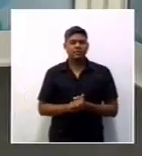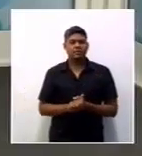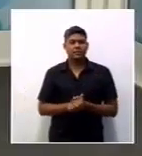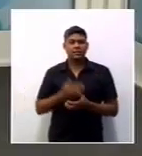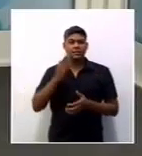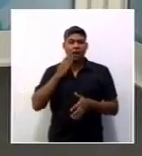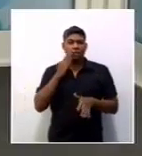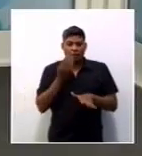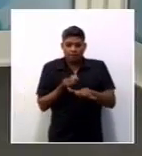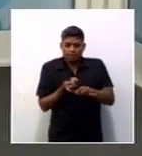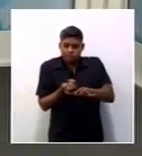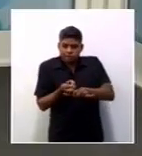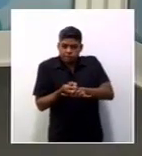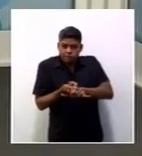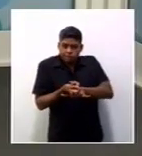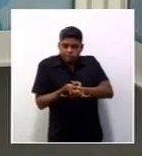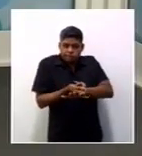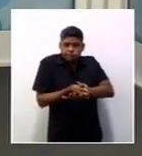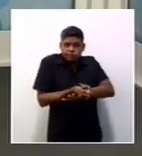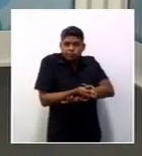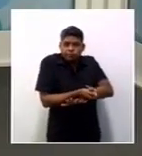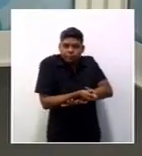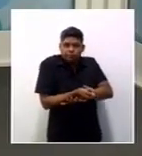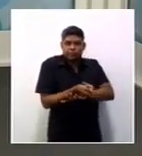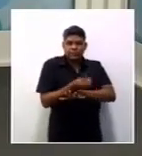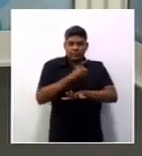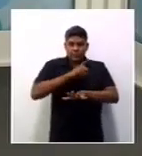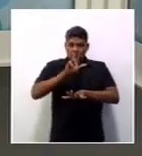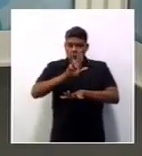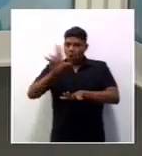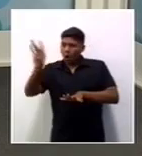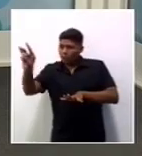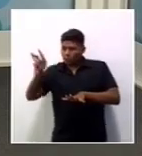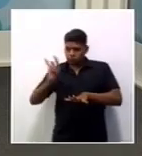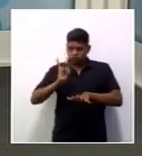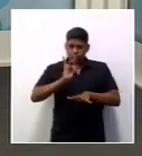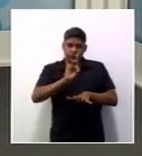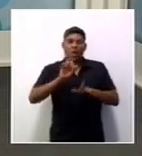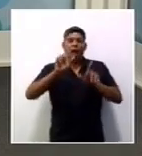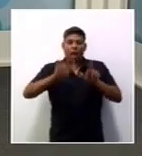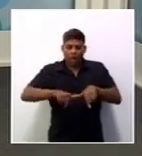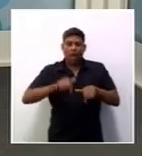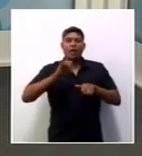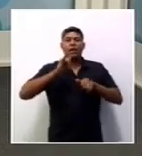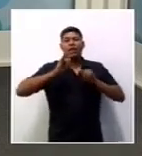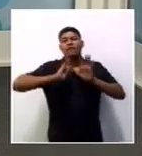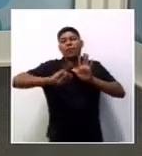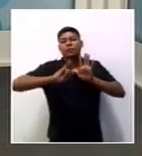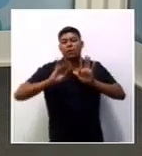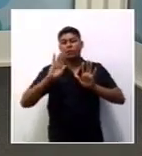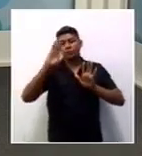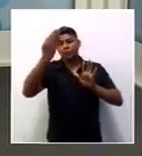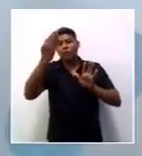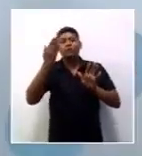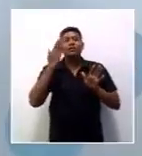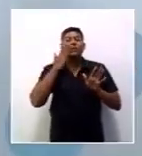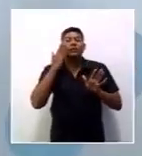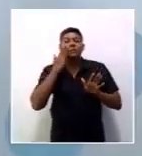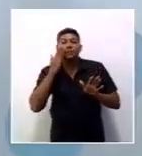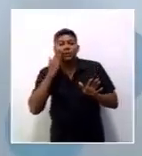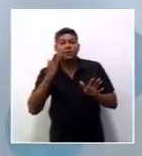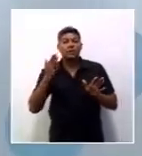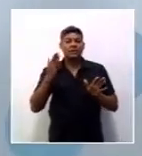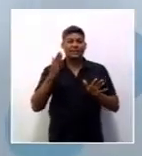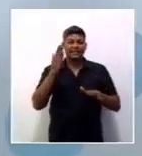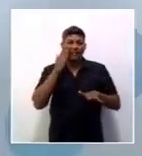O fake news, na verdade, se a gente for pegar realmente pelo nome, são notícias falsas. Só que muitas vezes o fake news não necessariamente